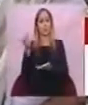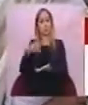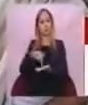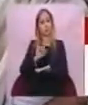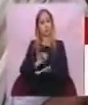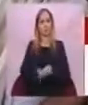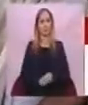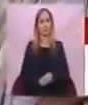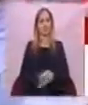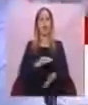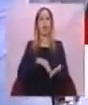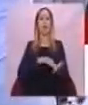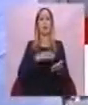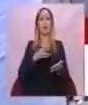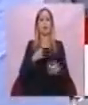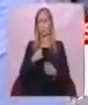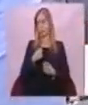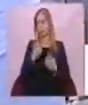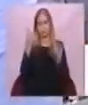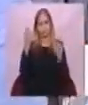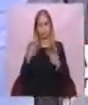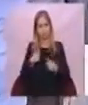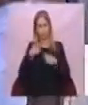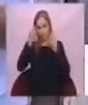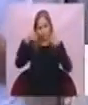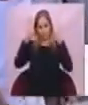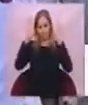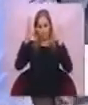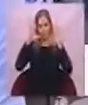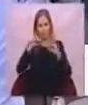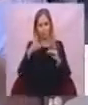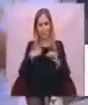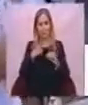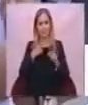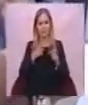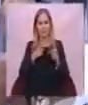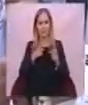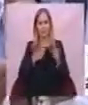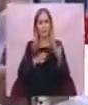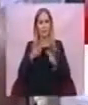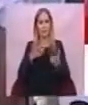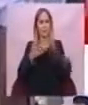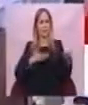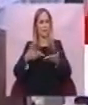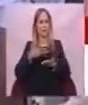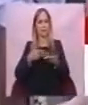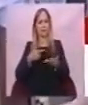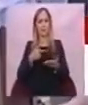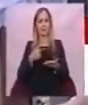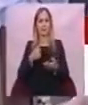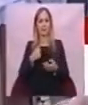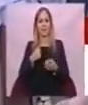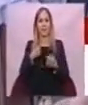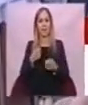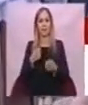ao número de autógrafos que deste esta tarde? Ah, sim, completamente. O que é ótimo, não é? Temos aqui o feedback das pessoas e eu acho que é sempre